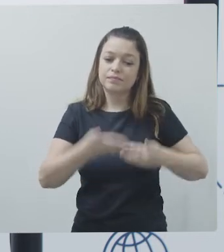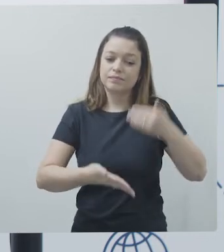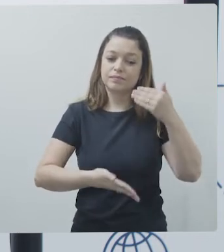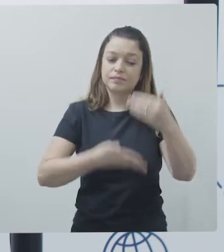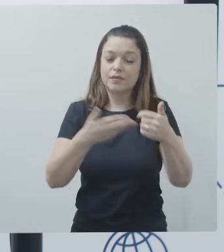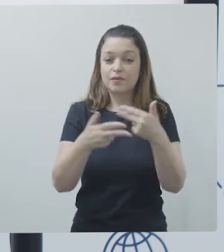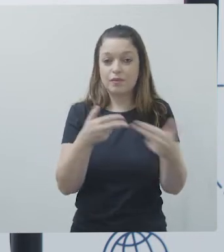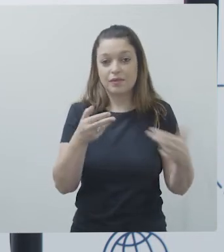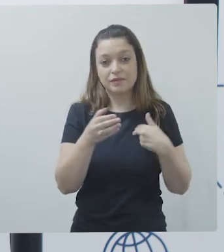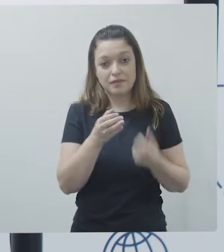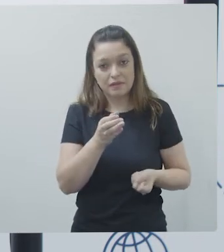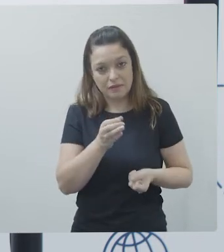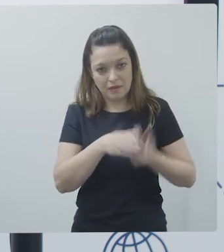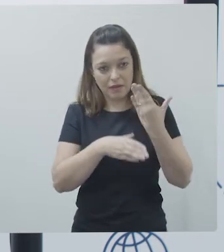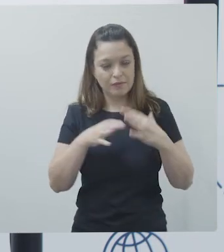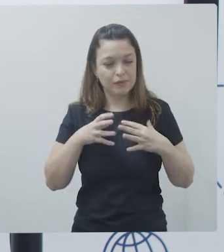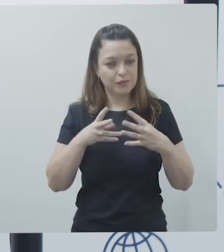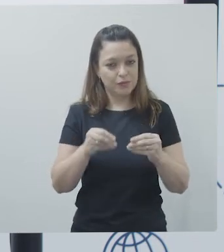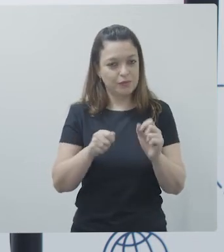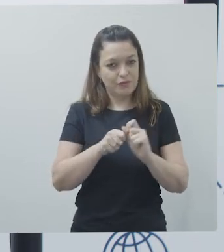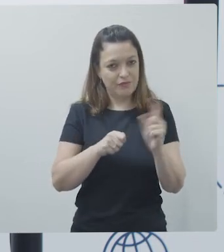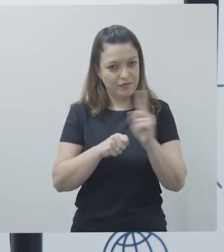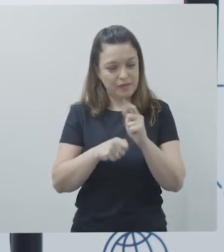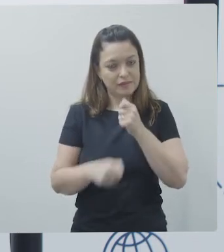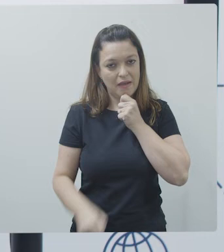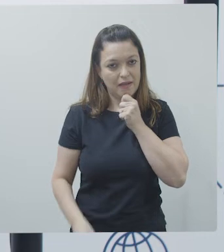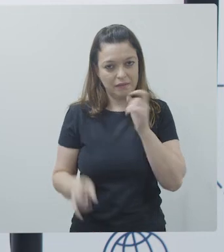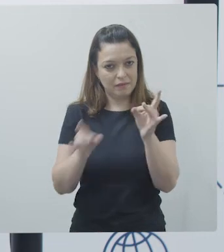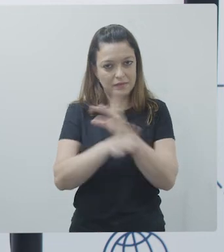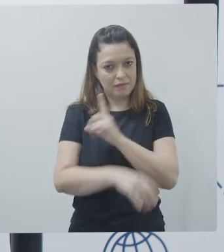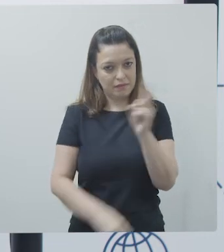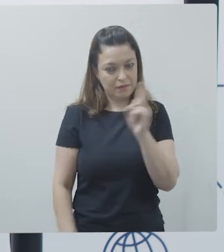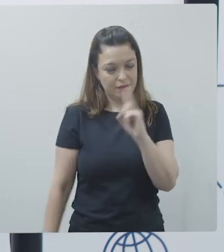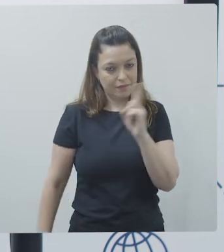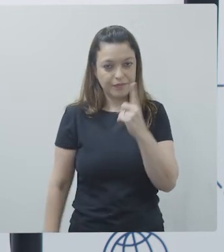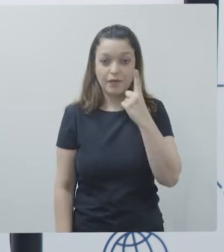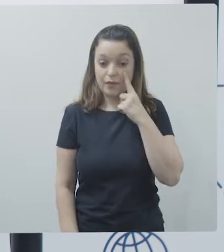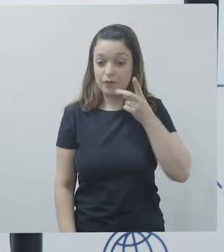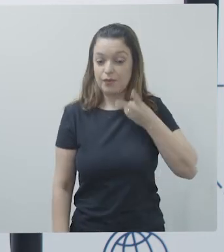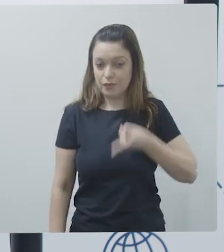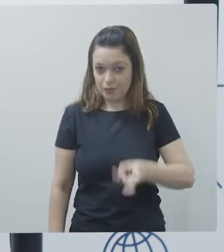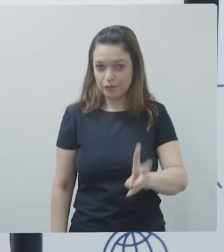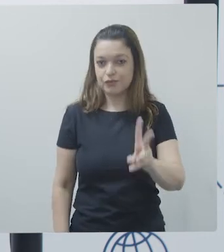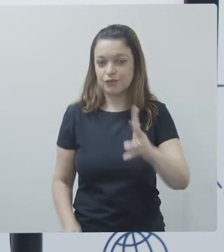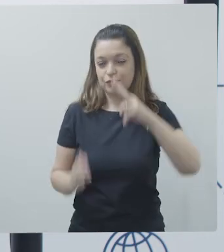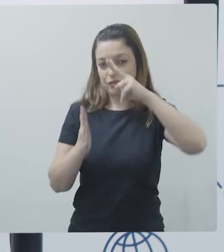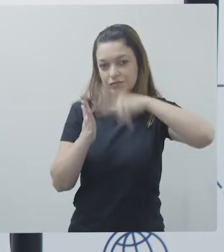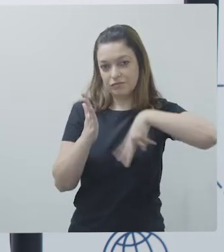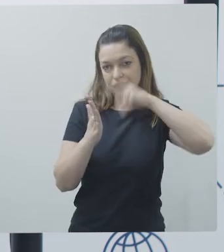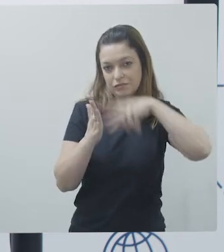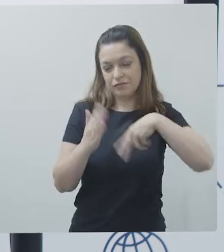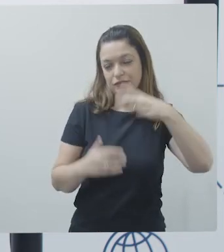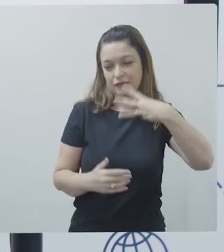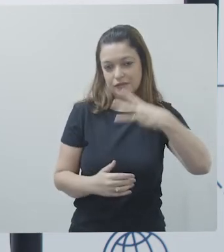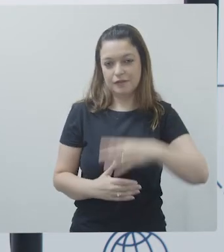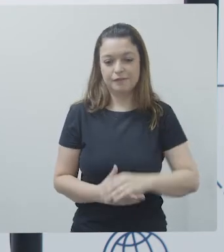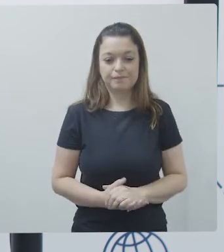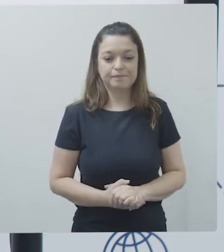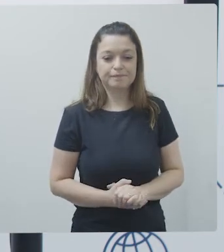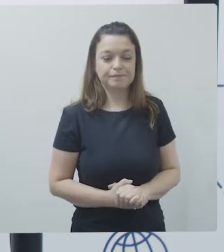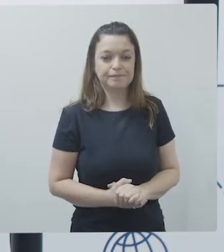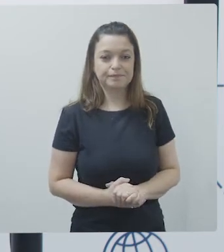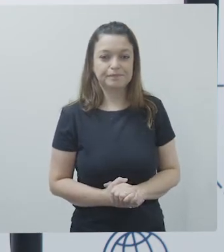coisas, mas sabemos que nem tudo foi criado ainda. Então, te convido para me acompanhar nessa leitura. Olha